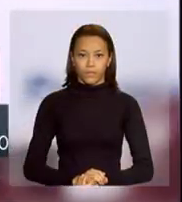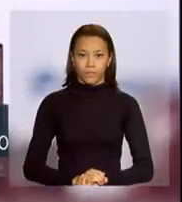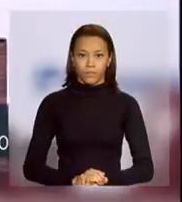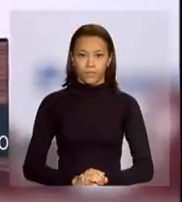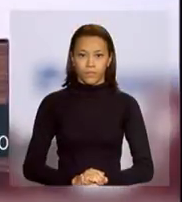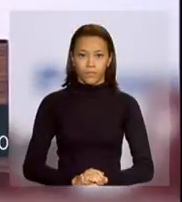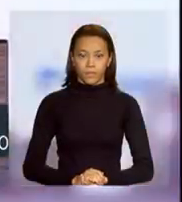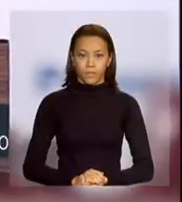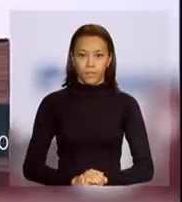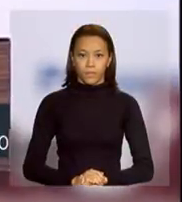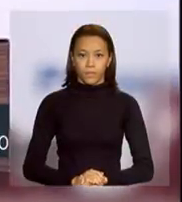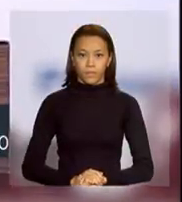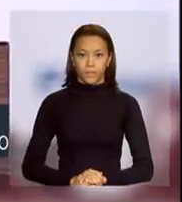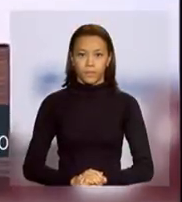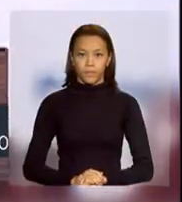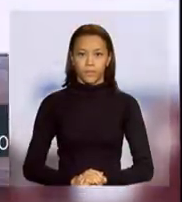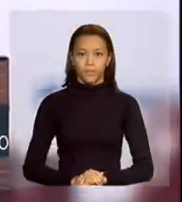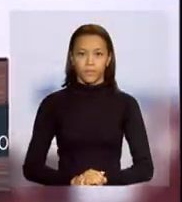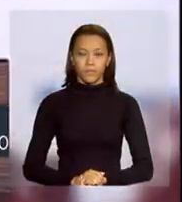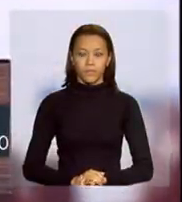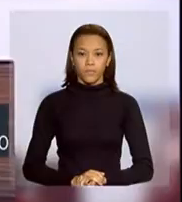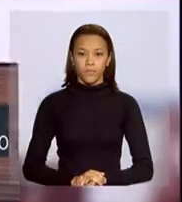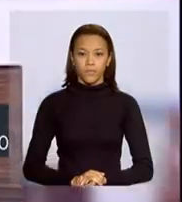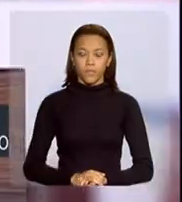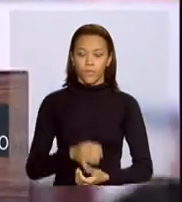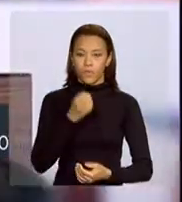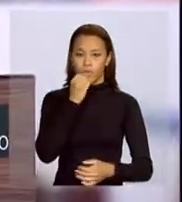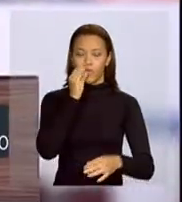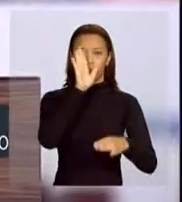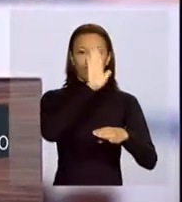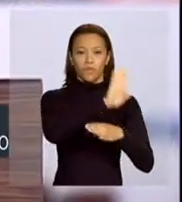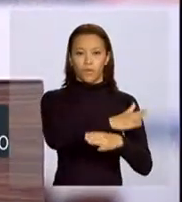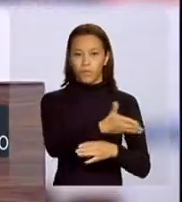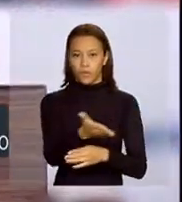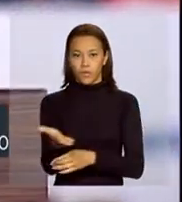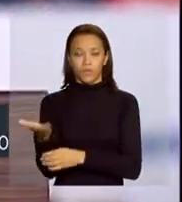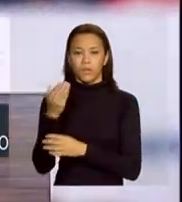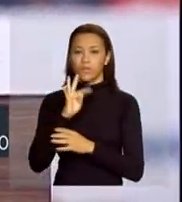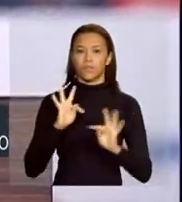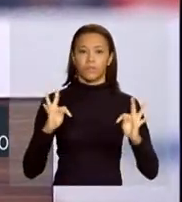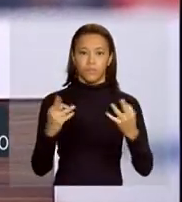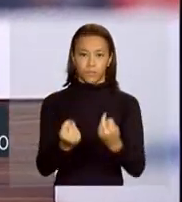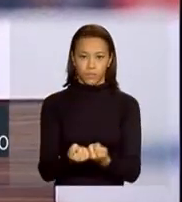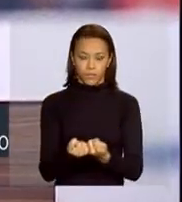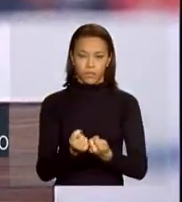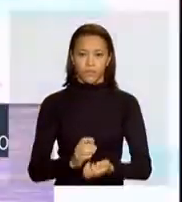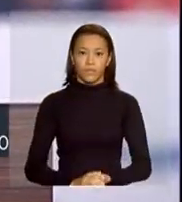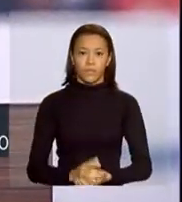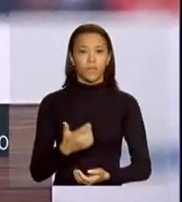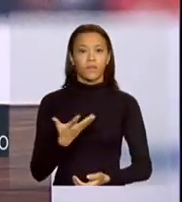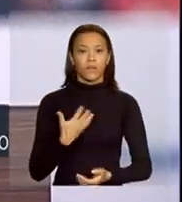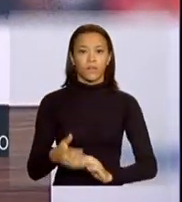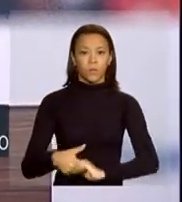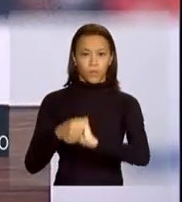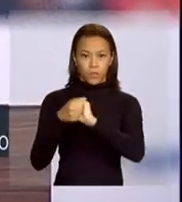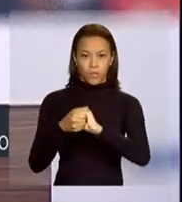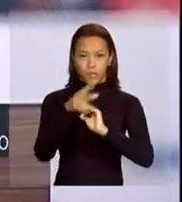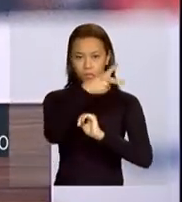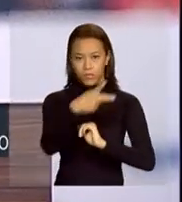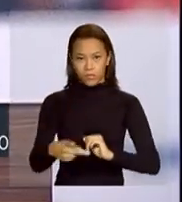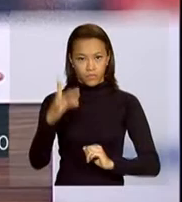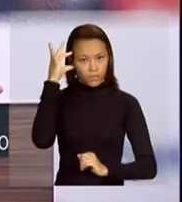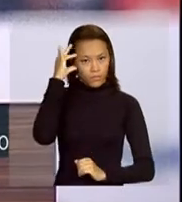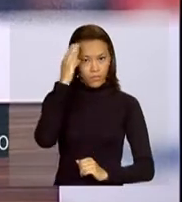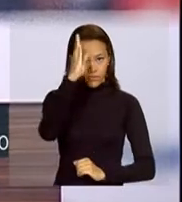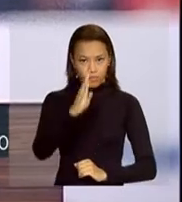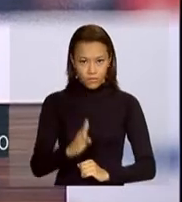E aí Oi boa tarde a todas EA todos quero cumprimentar a Presidente da